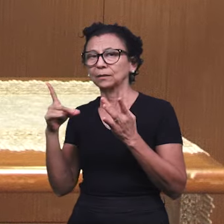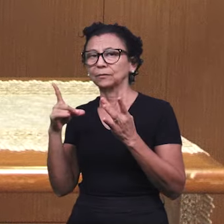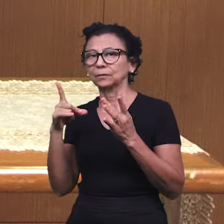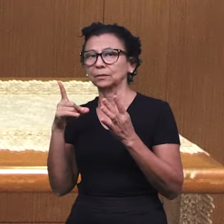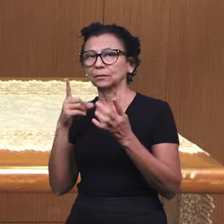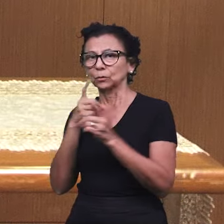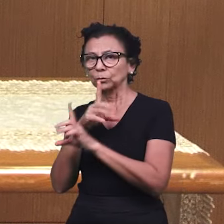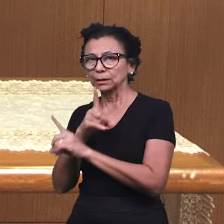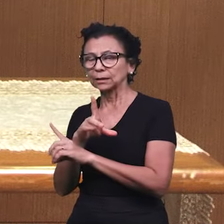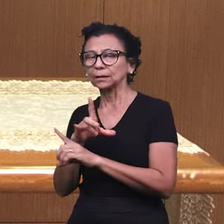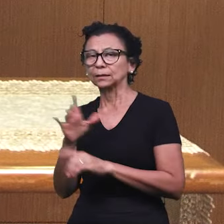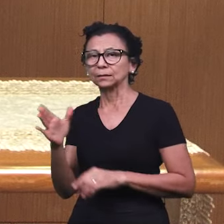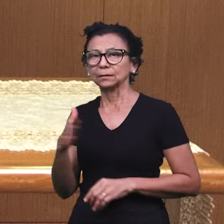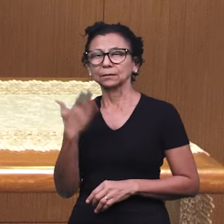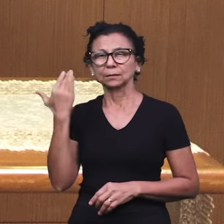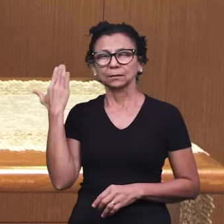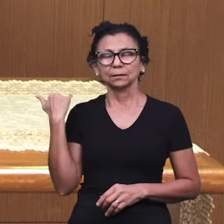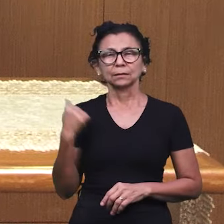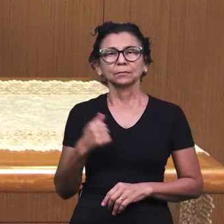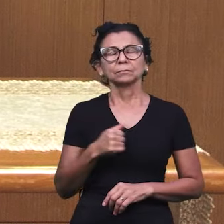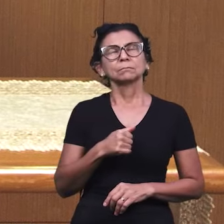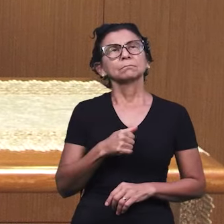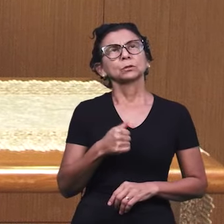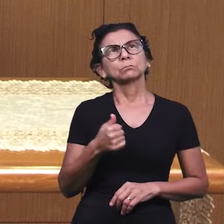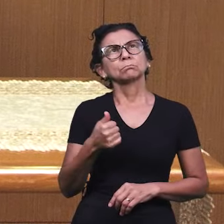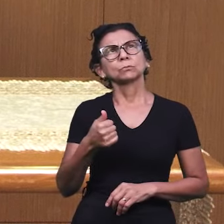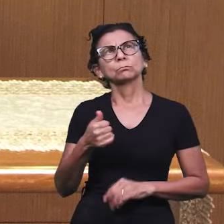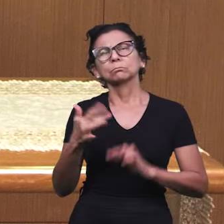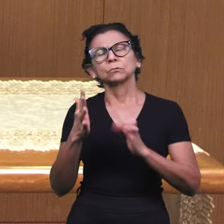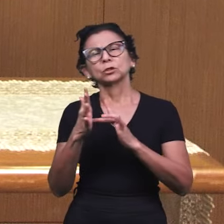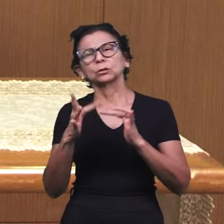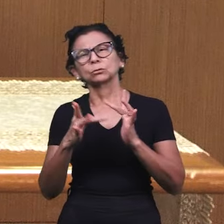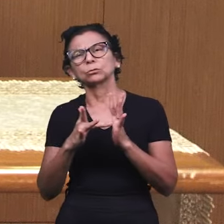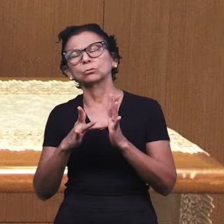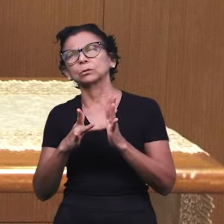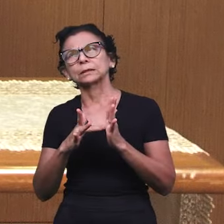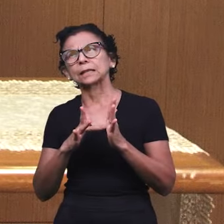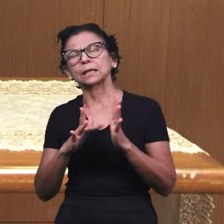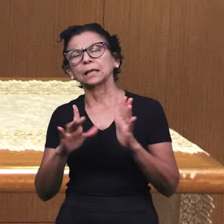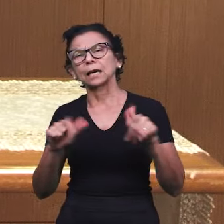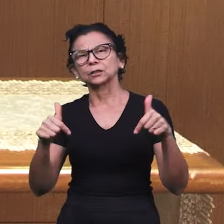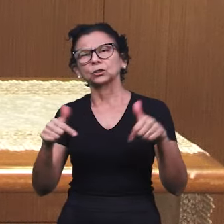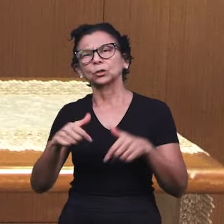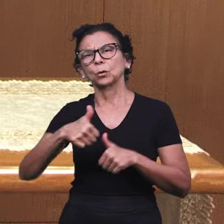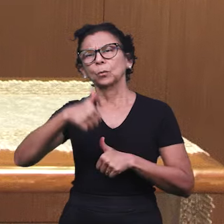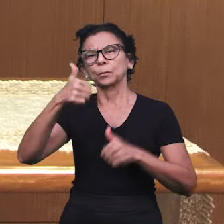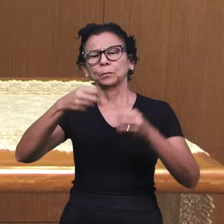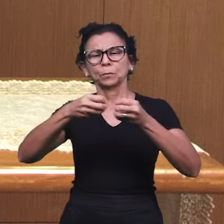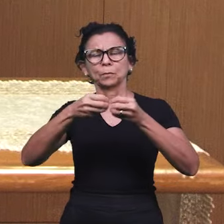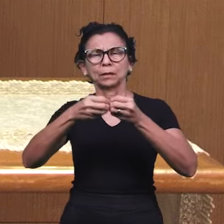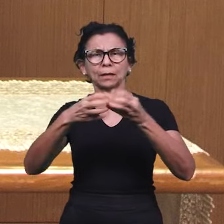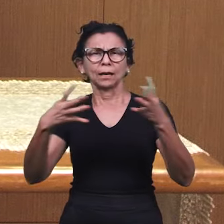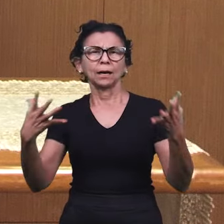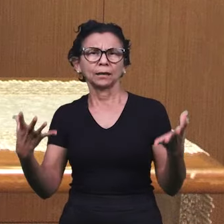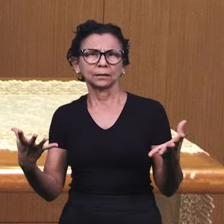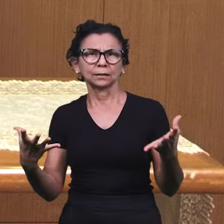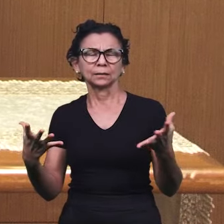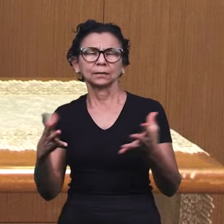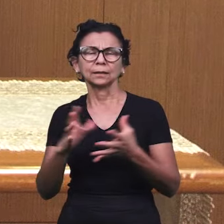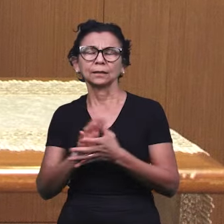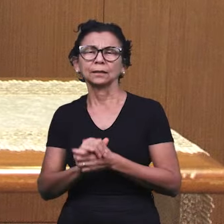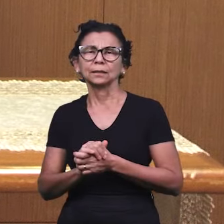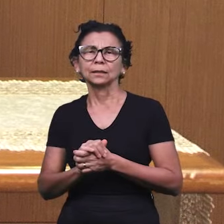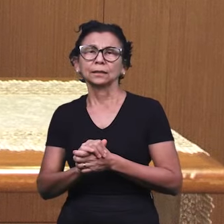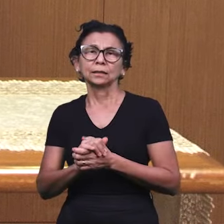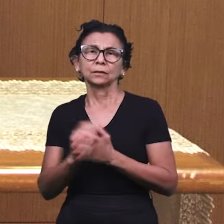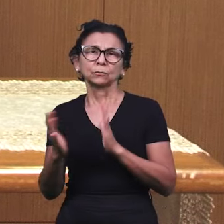Jesus, lá nas bodas de Caná da Galileia, quando o mestre Sala se refere ao